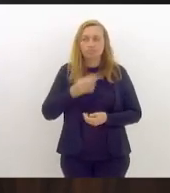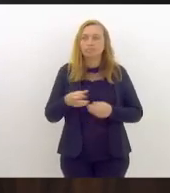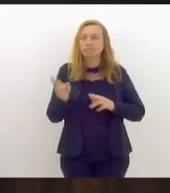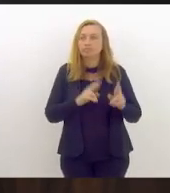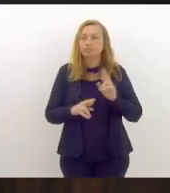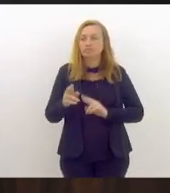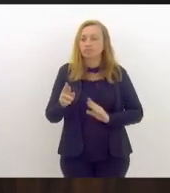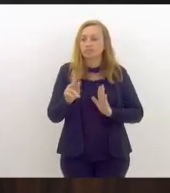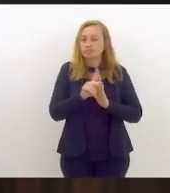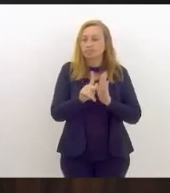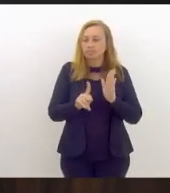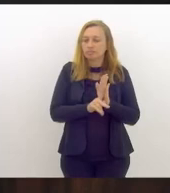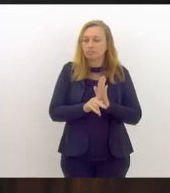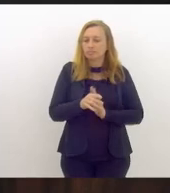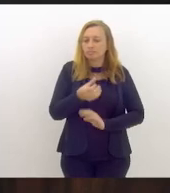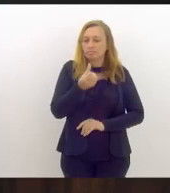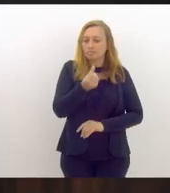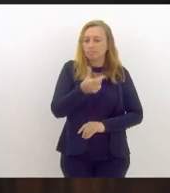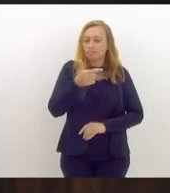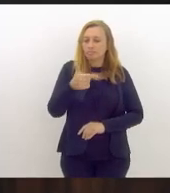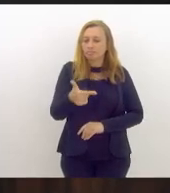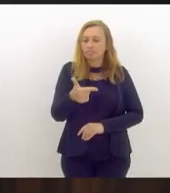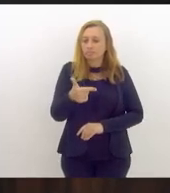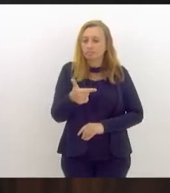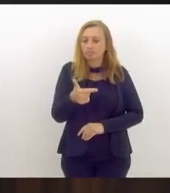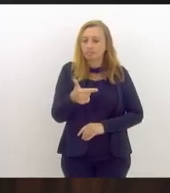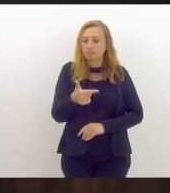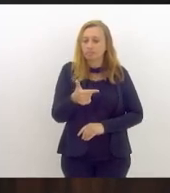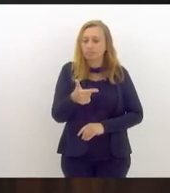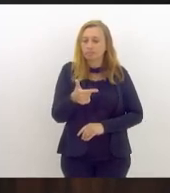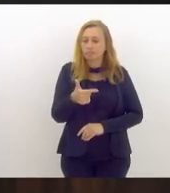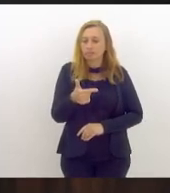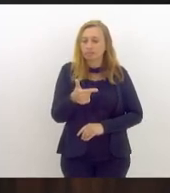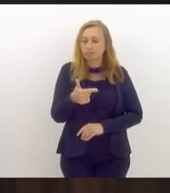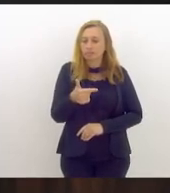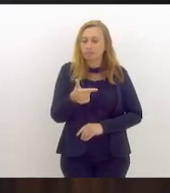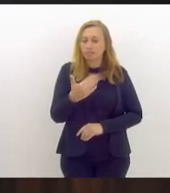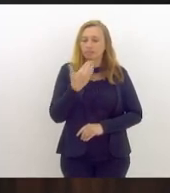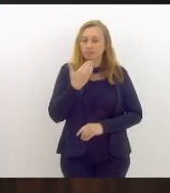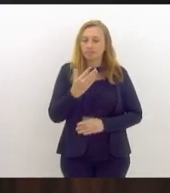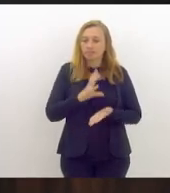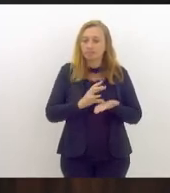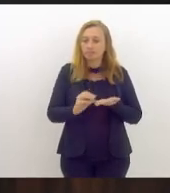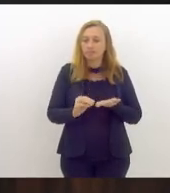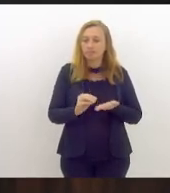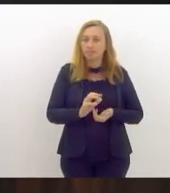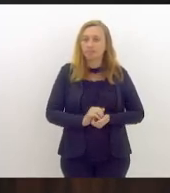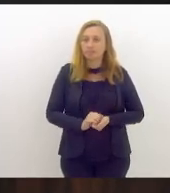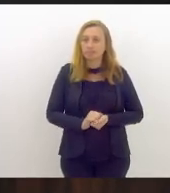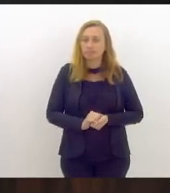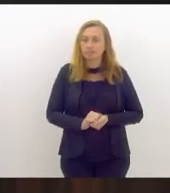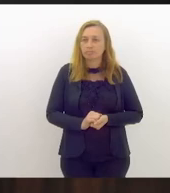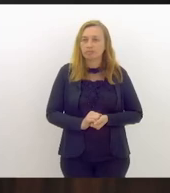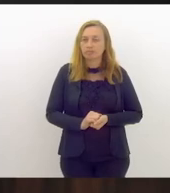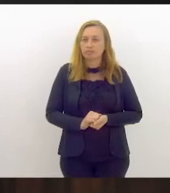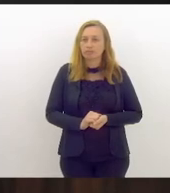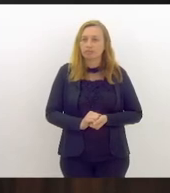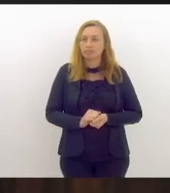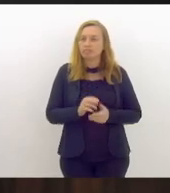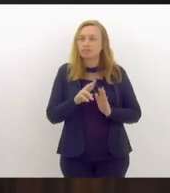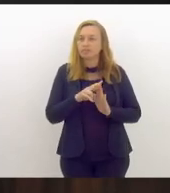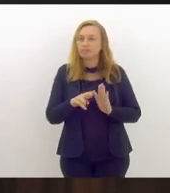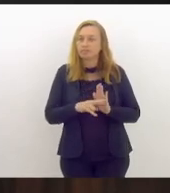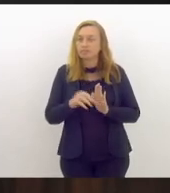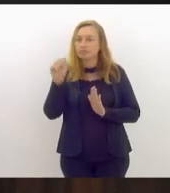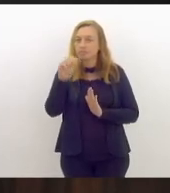ao projeto de lei complementar 62, que foi aqui objeto de pedido de pauta, que estabelece condições de regras